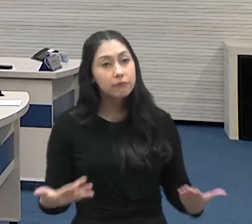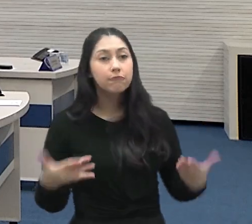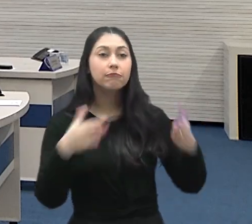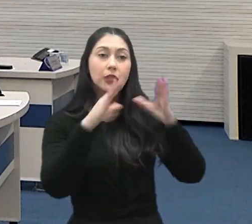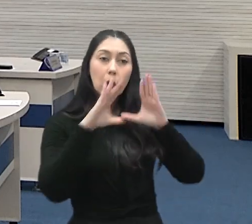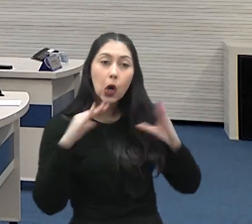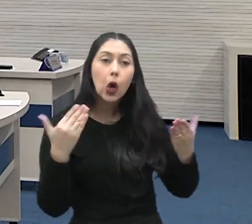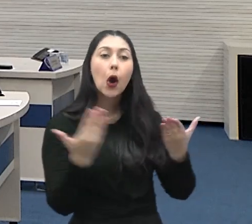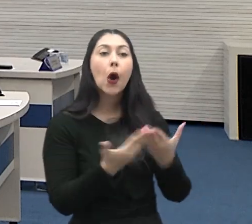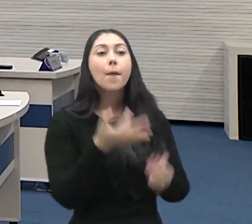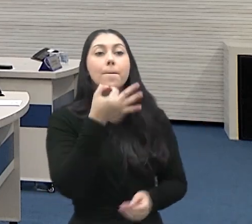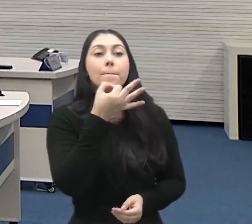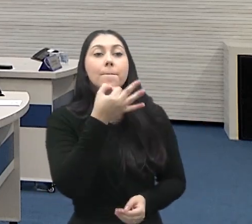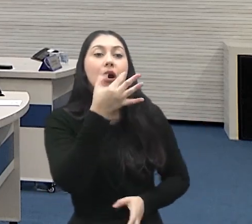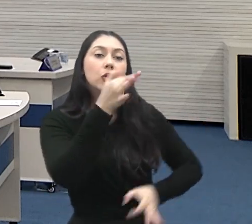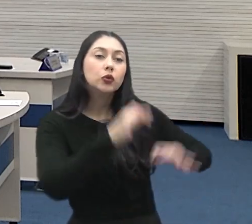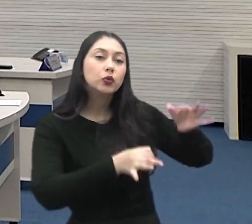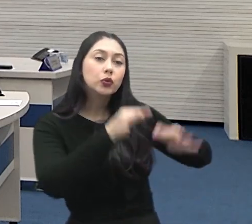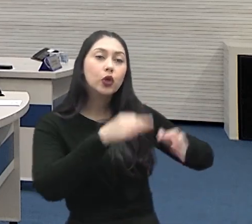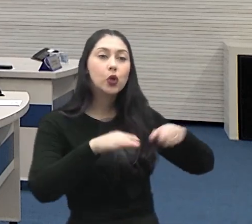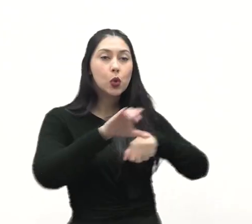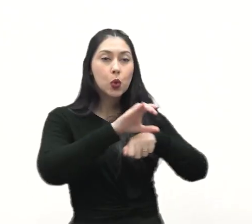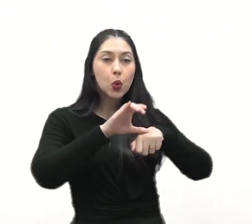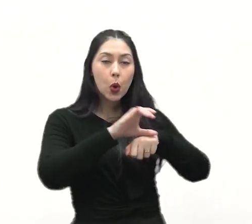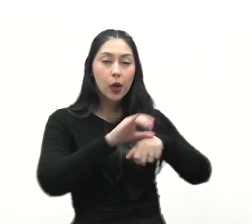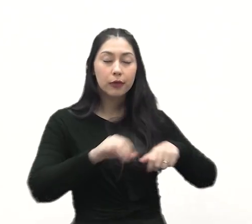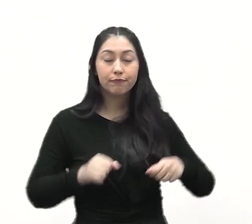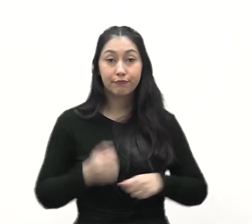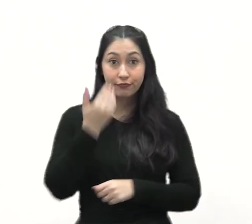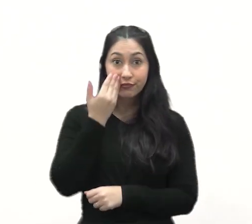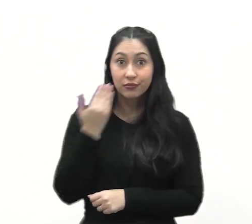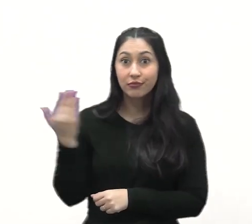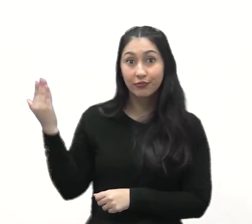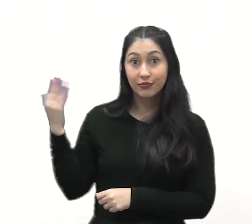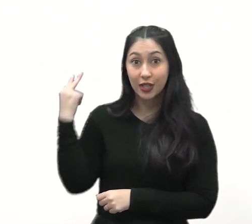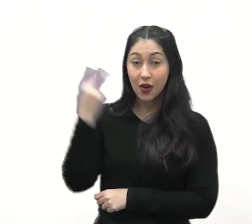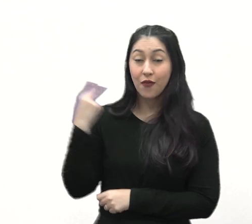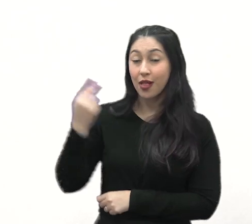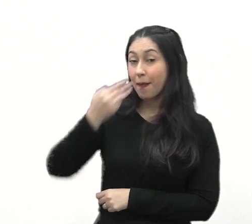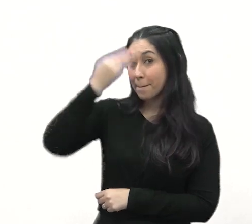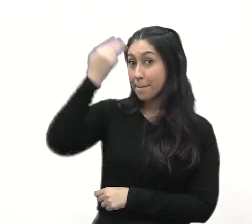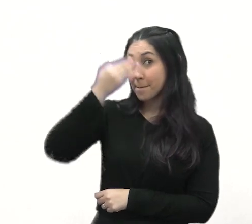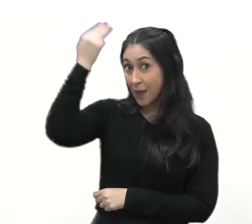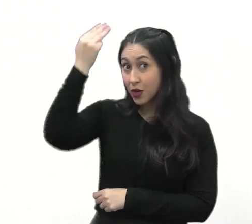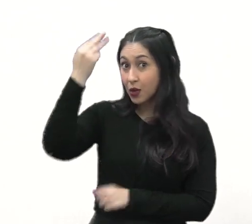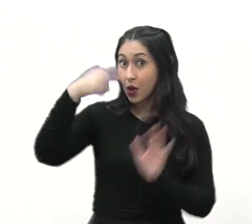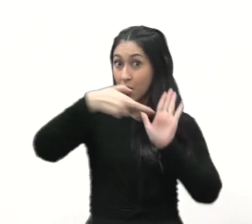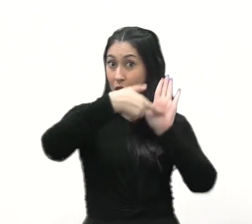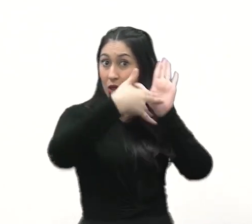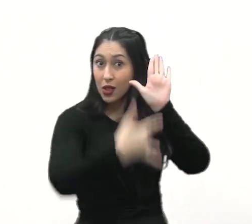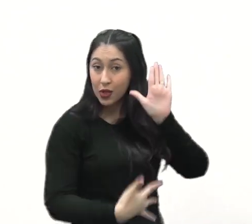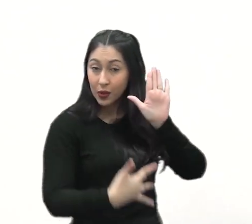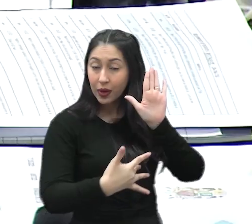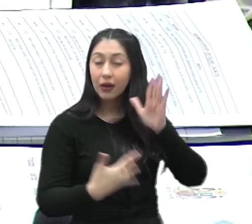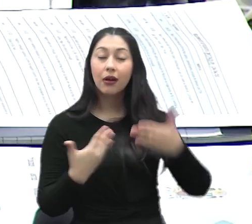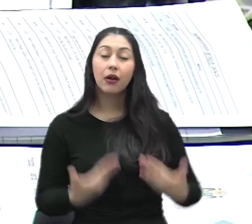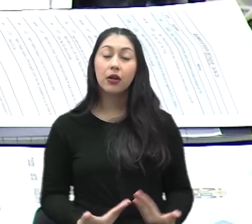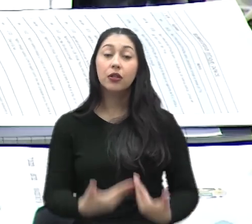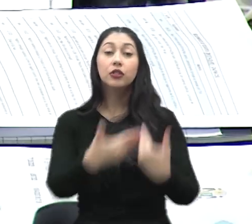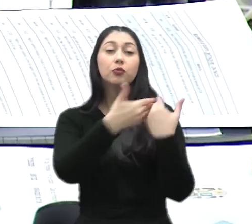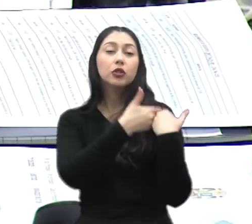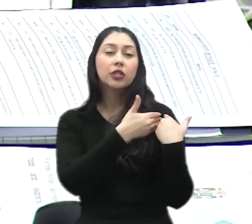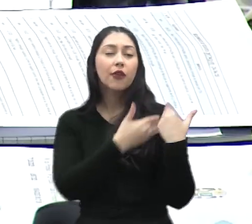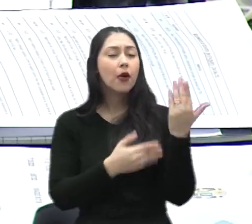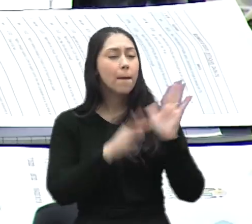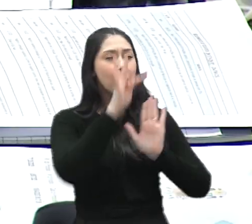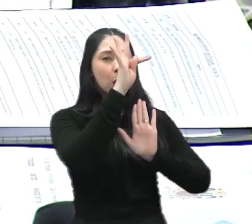dá todo esse olhar constitucional à matéria. Já o relator da comissão, vereador Milton Vieira Filho, é